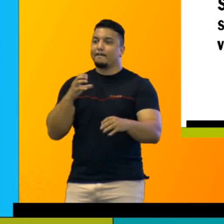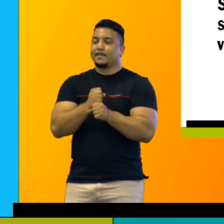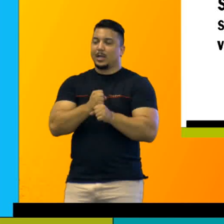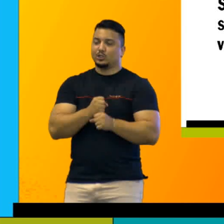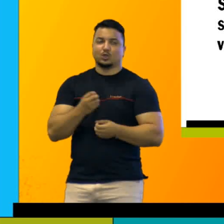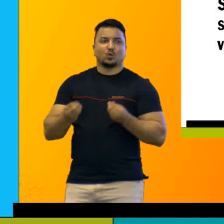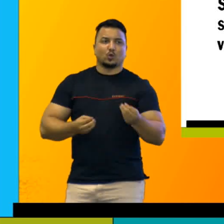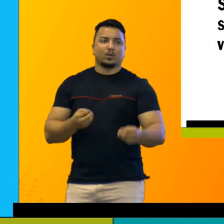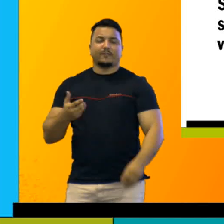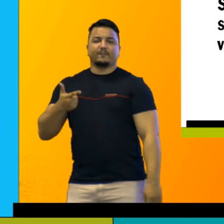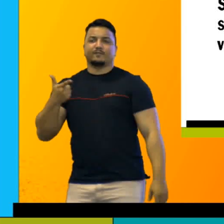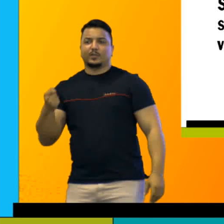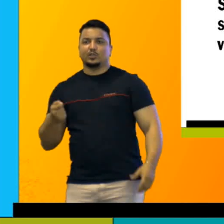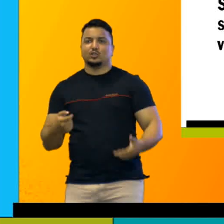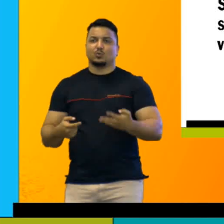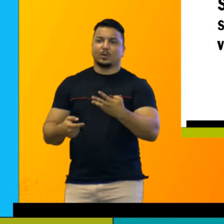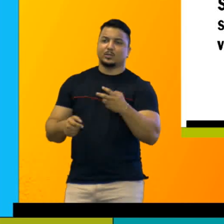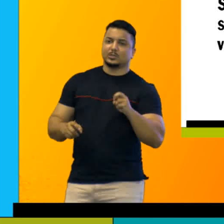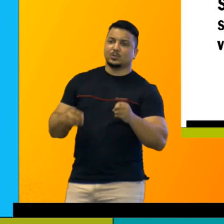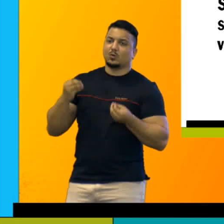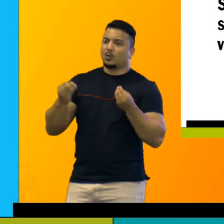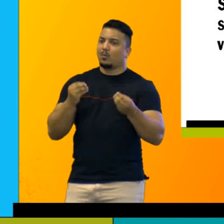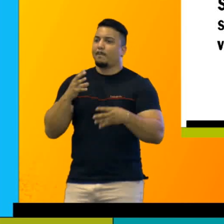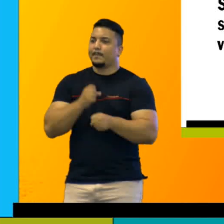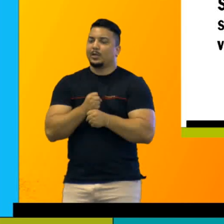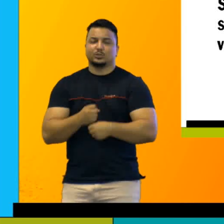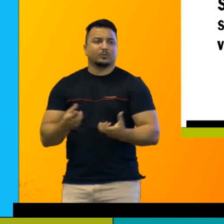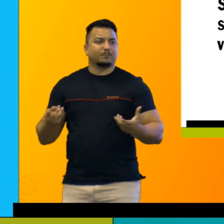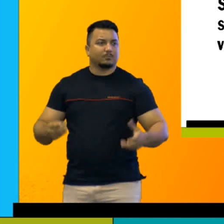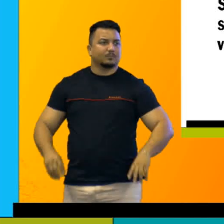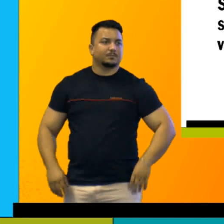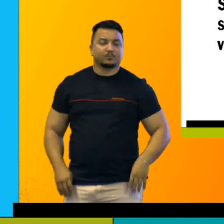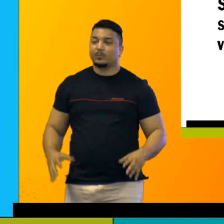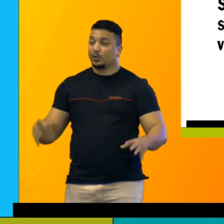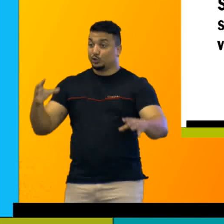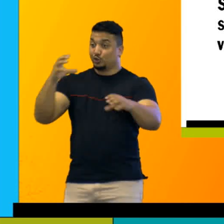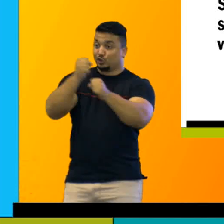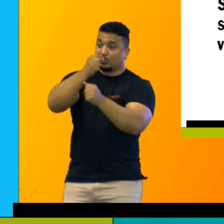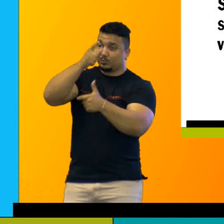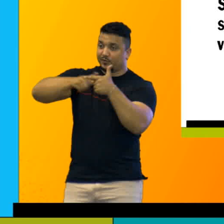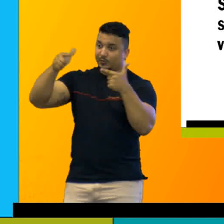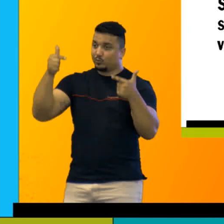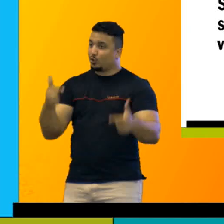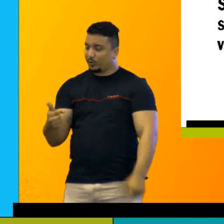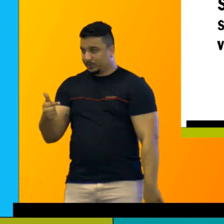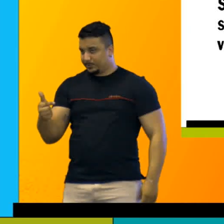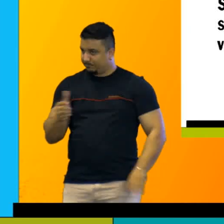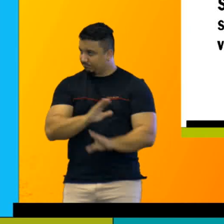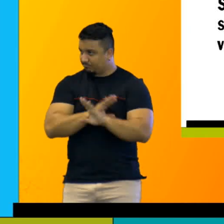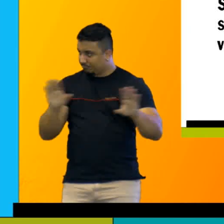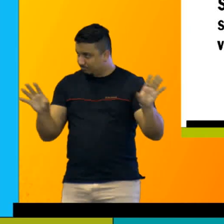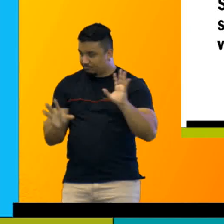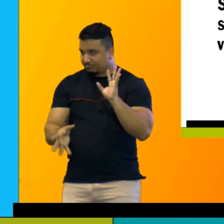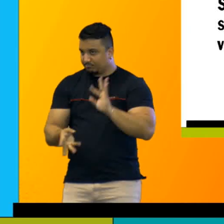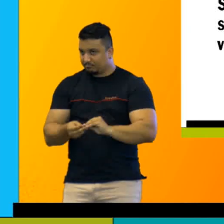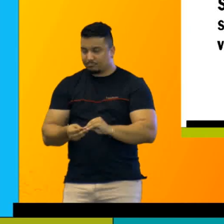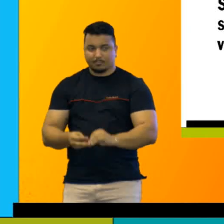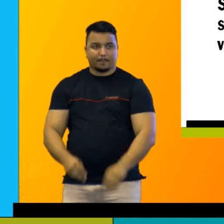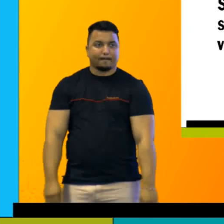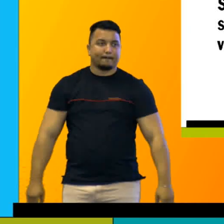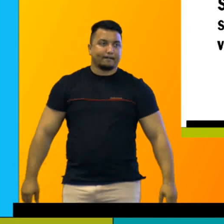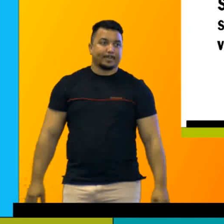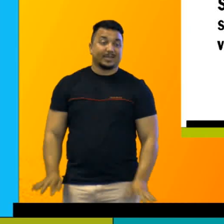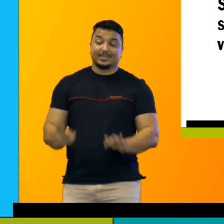média de 20 e de 45, meus amigos? Soma os dois, divide por 2. Só